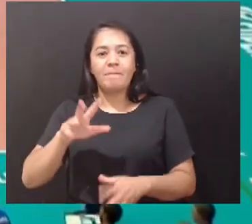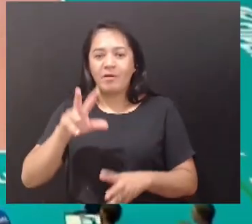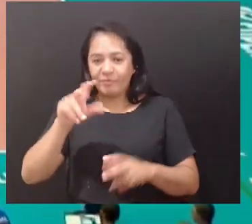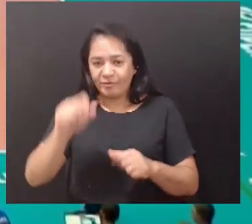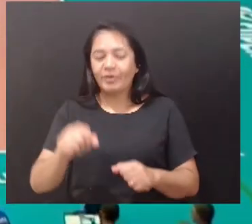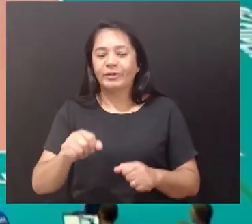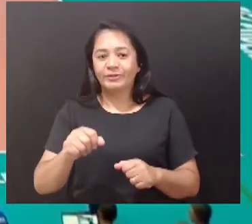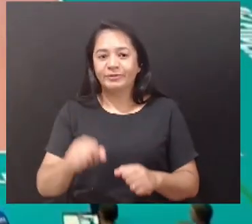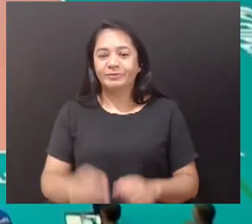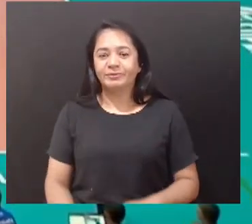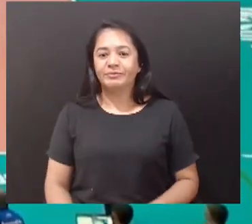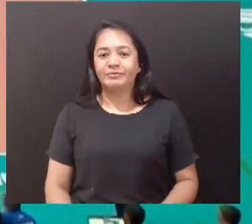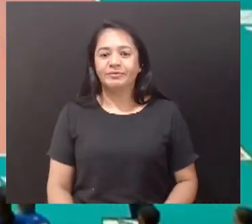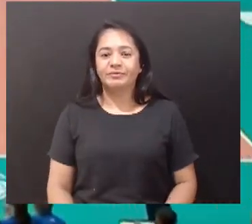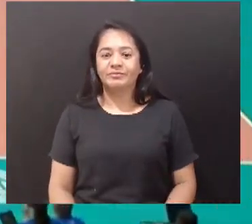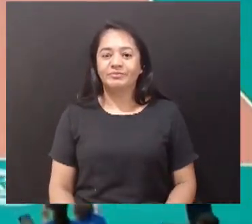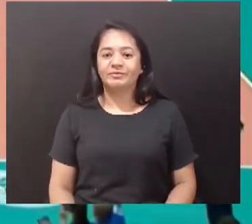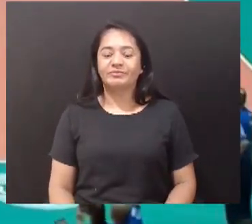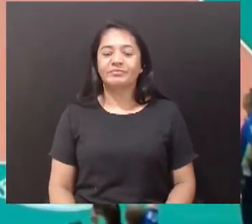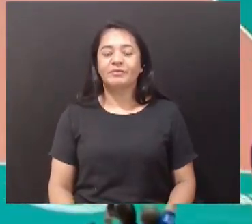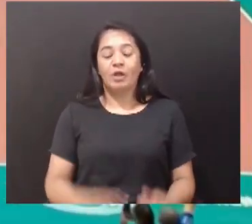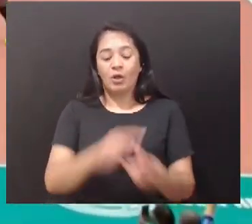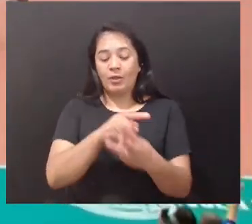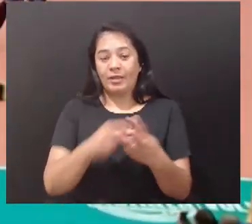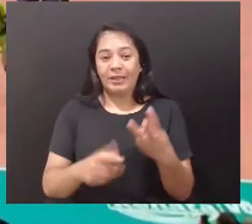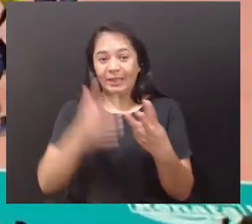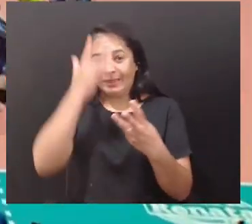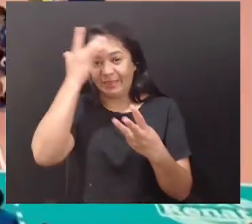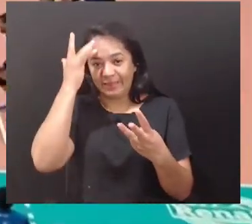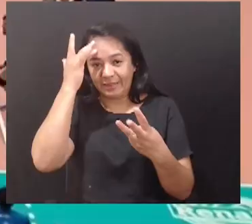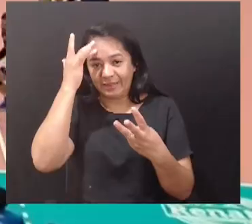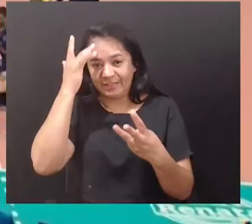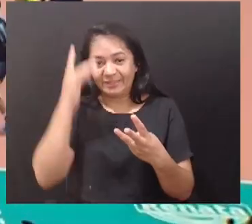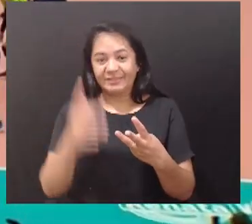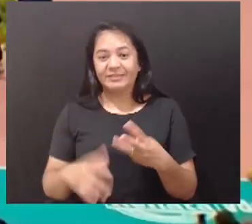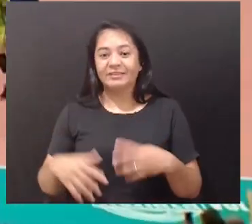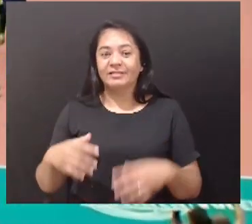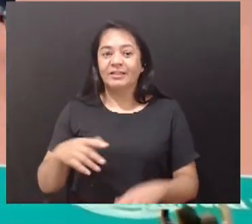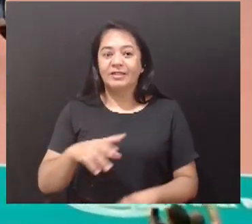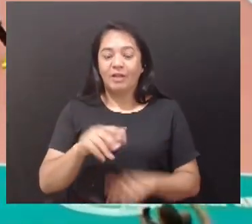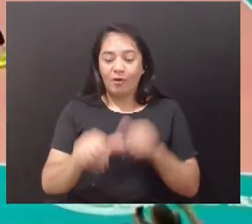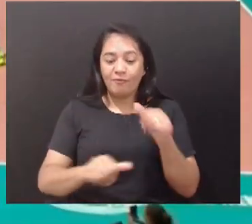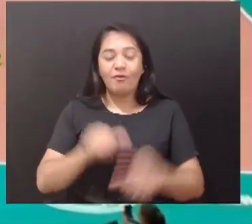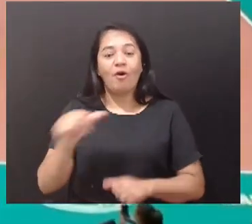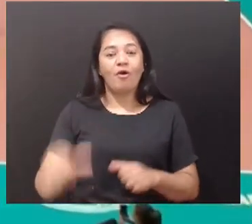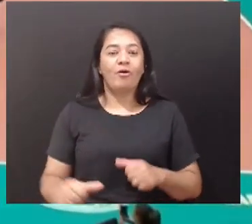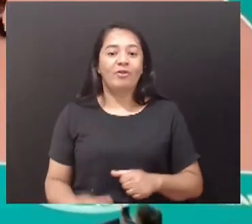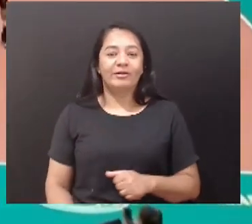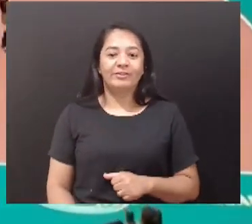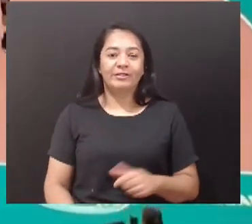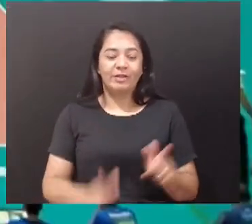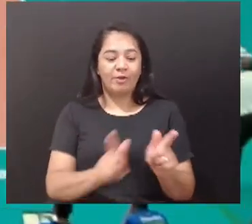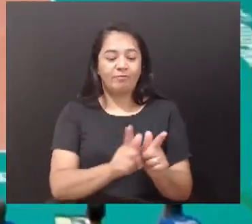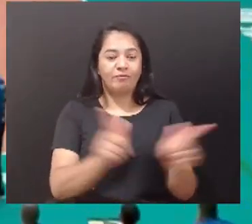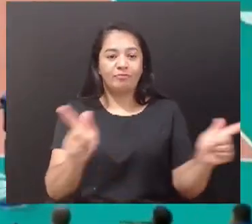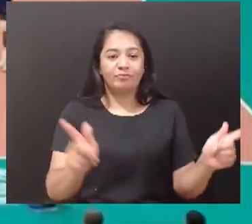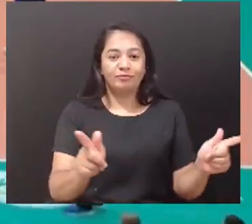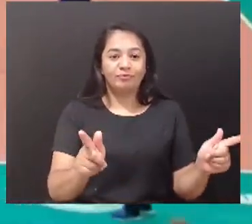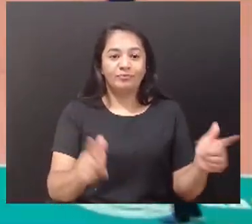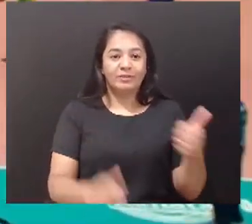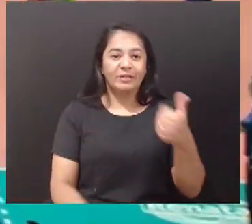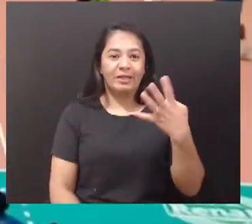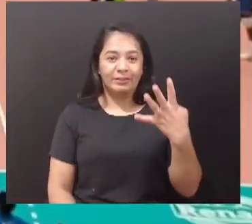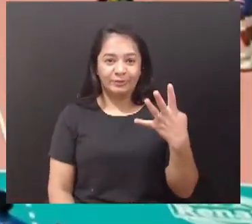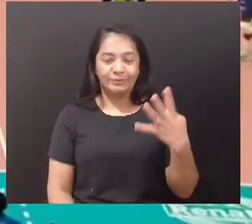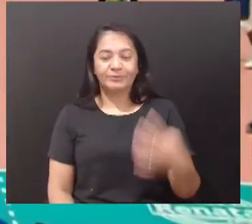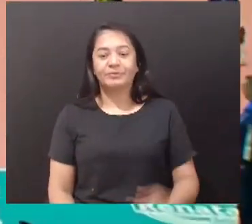Pinta, Judson e Thiago Vaccari, o Renata virou na parcial após o Guarulhos abrir 14-11. Campinas